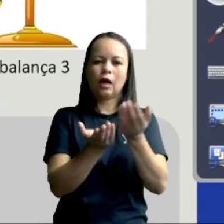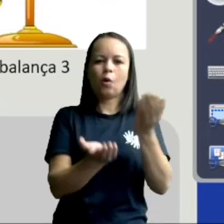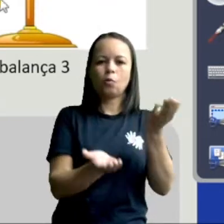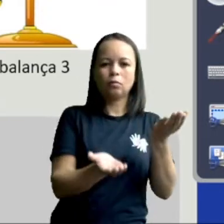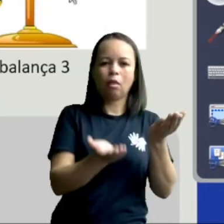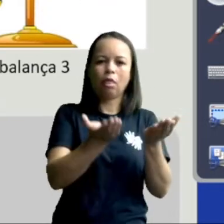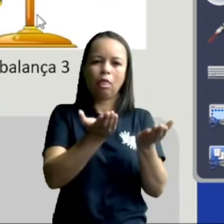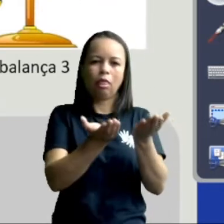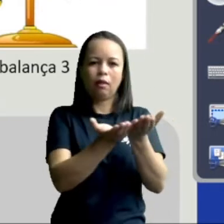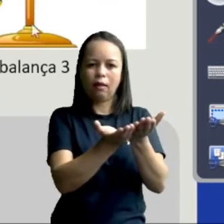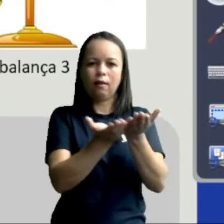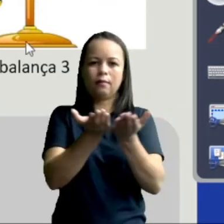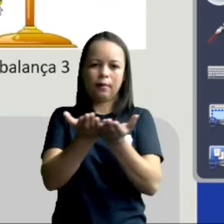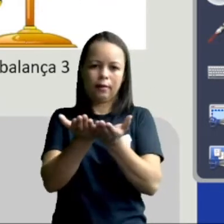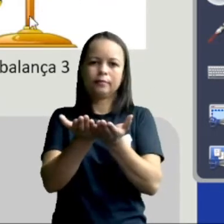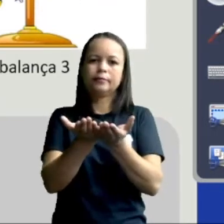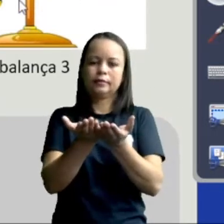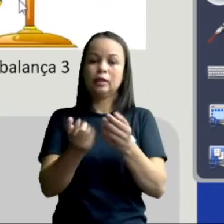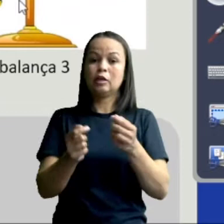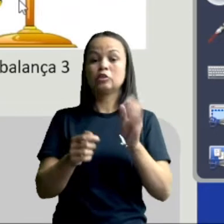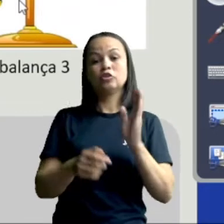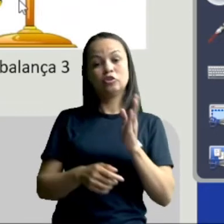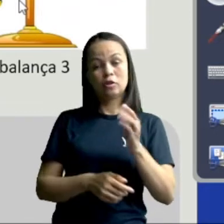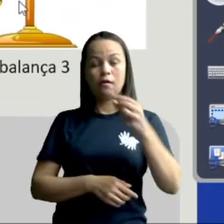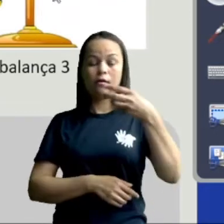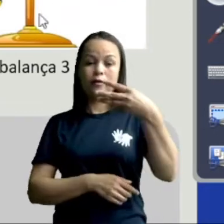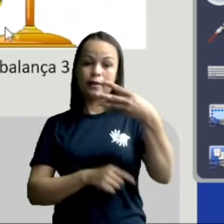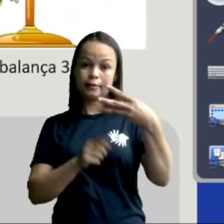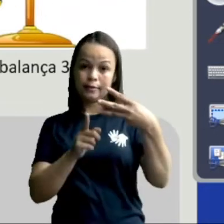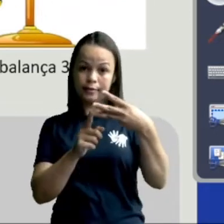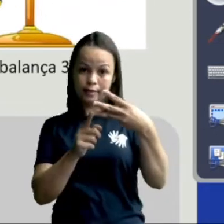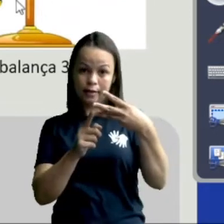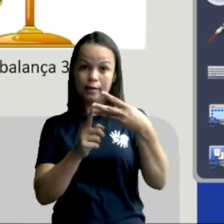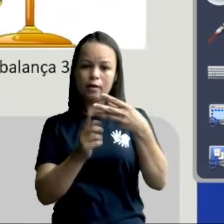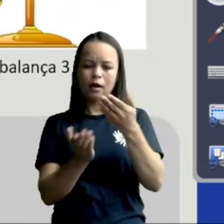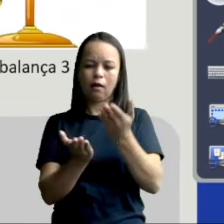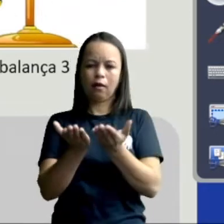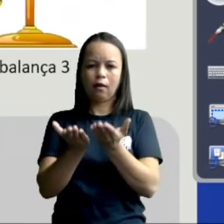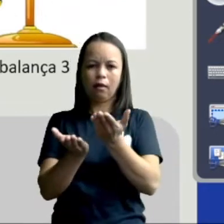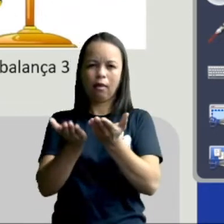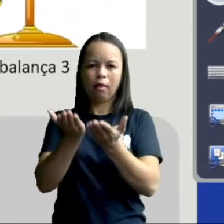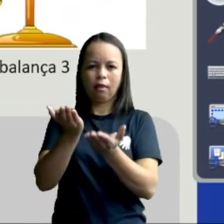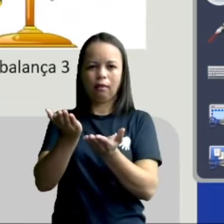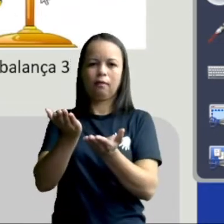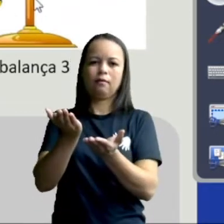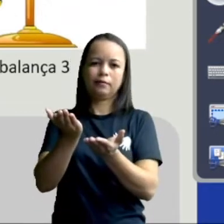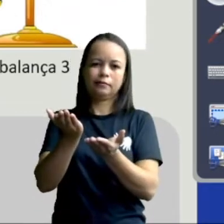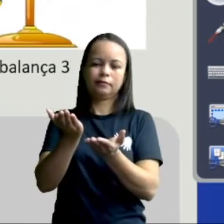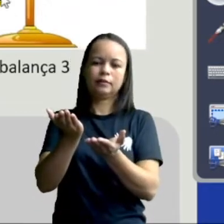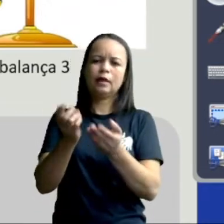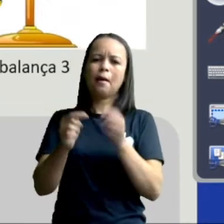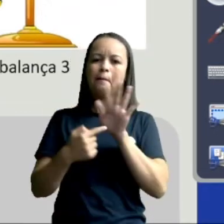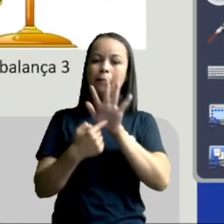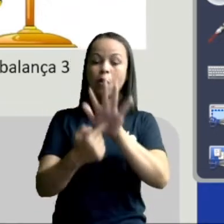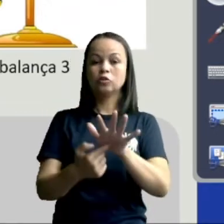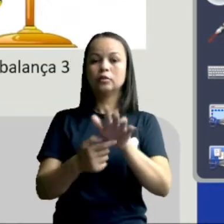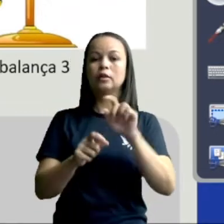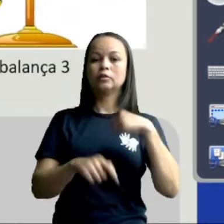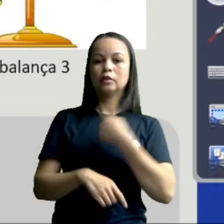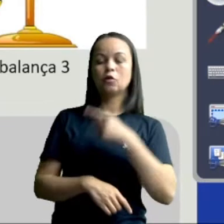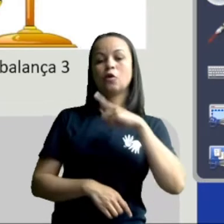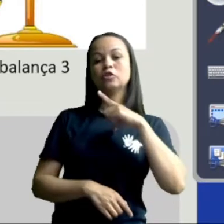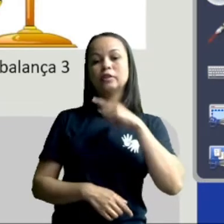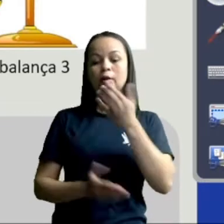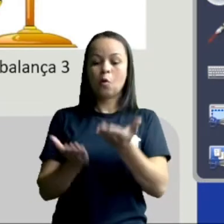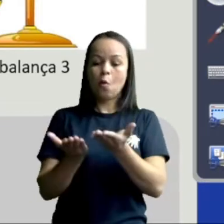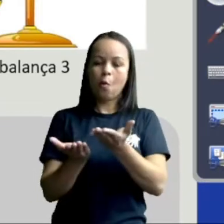do outro. Já nessa terceira balança, há um desequilíbrio, mostrando que a gente tem um prato